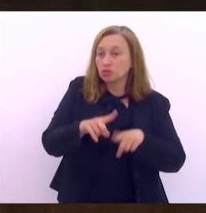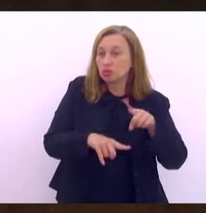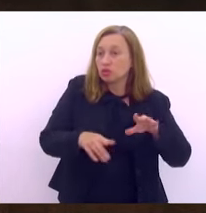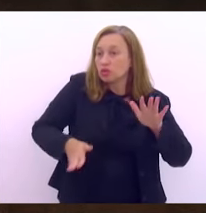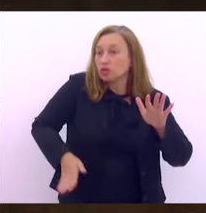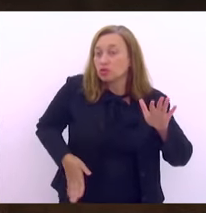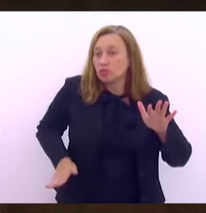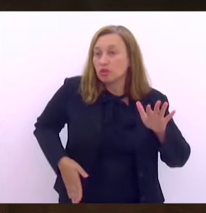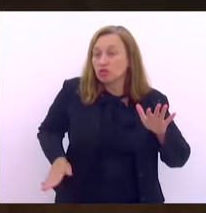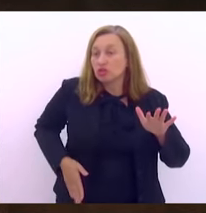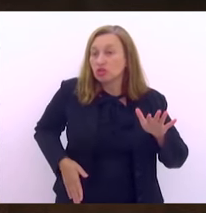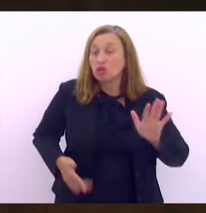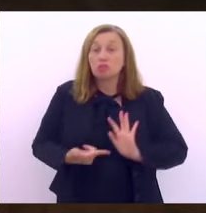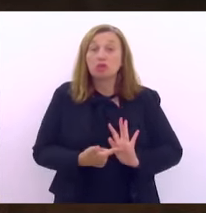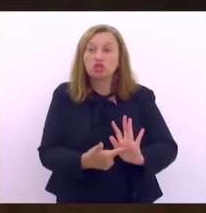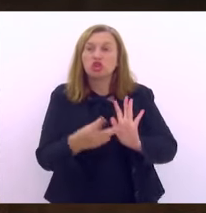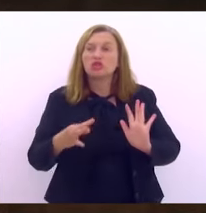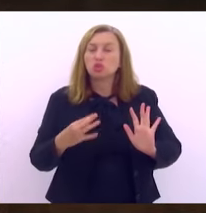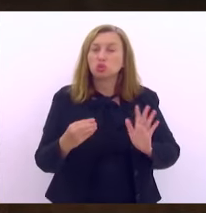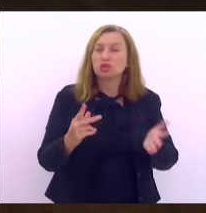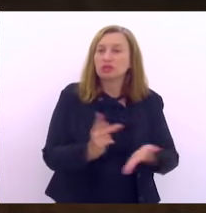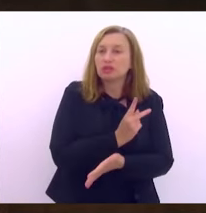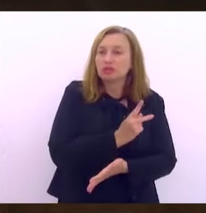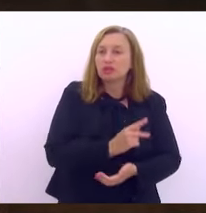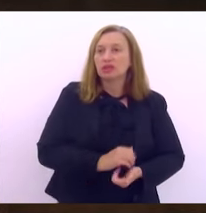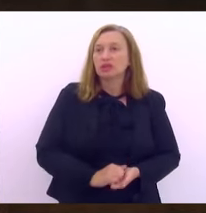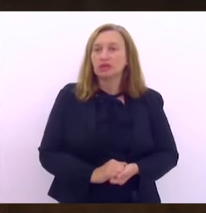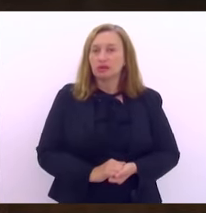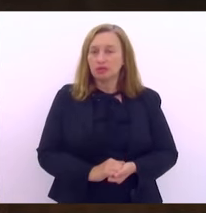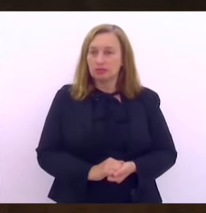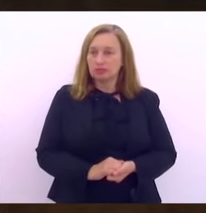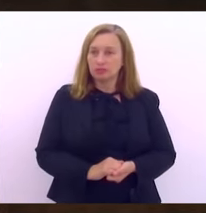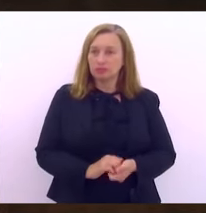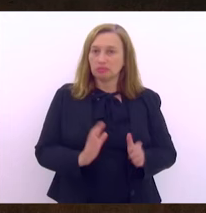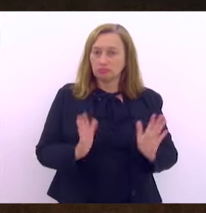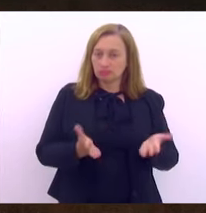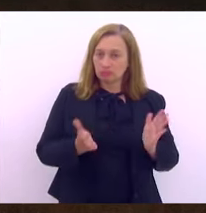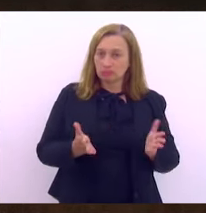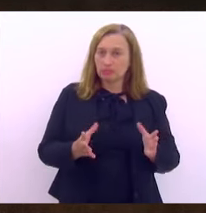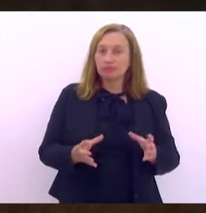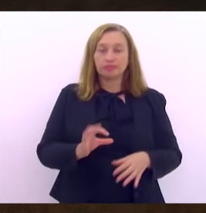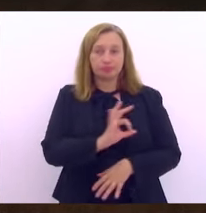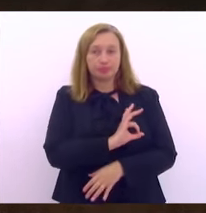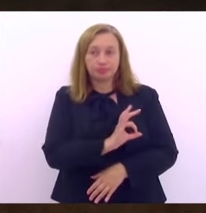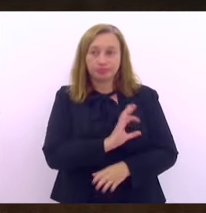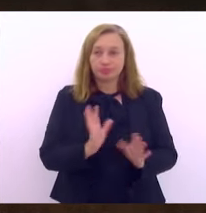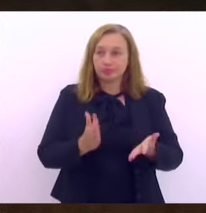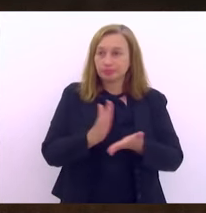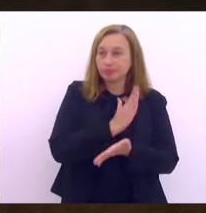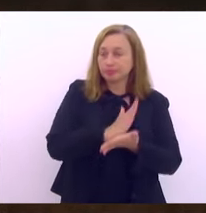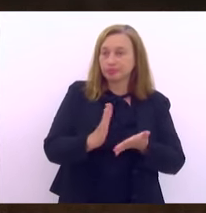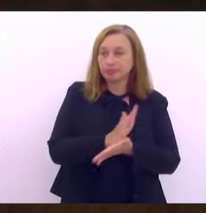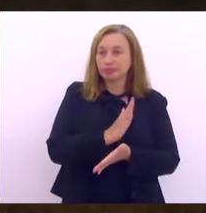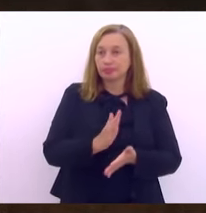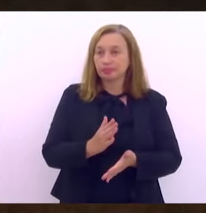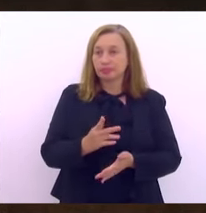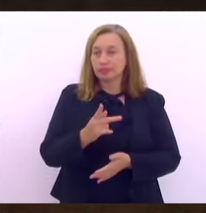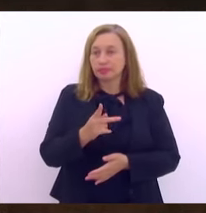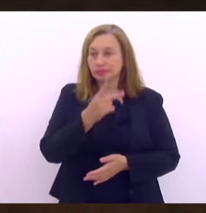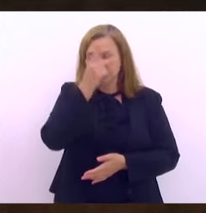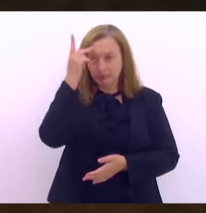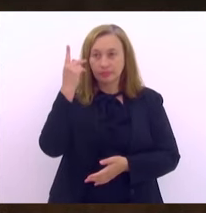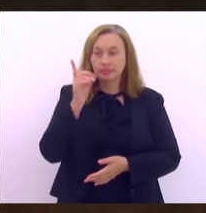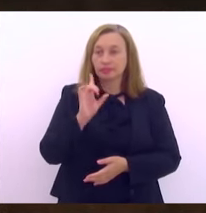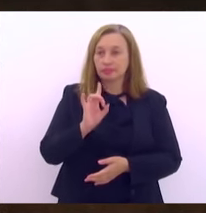várias coisas que realmente mostrava tudo o que estava acontecendo. Hoje, a nossa polícia, hoje, às vezes, o pessoal quer tirar o 762 do